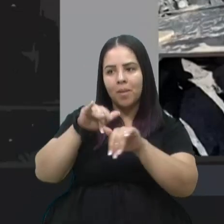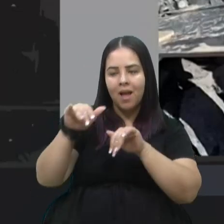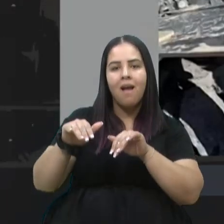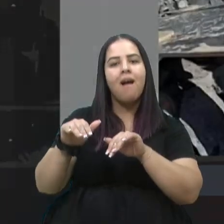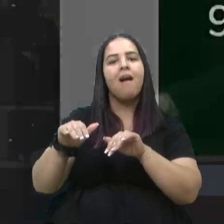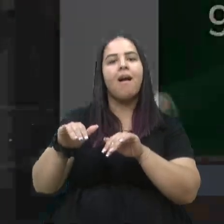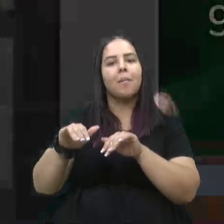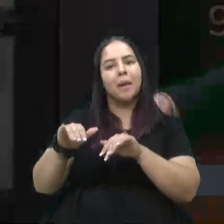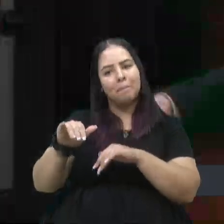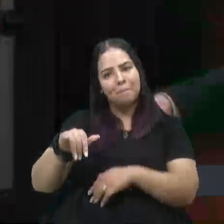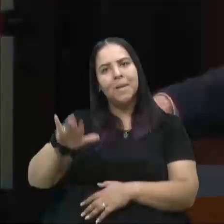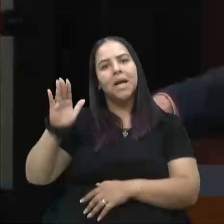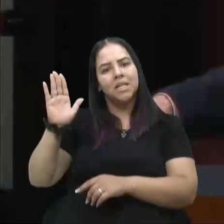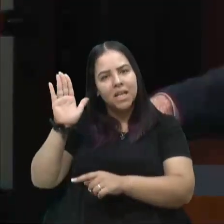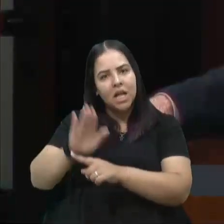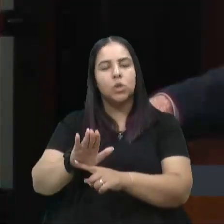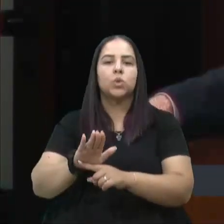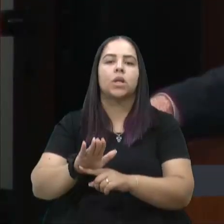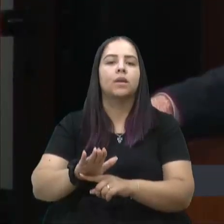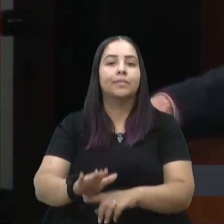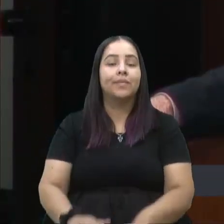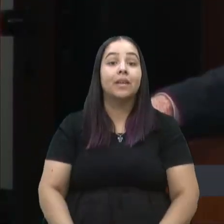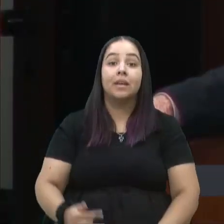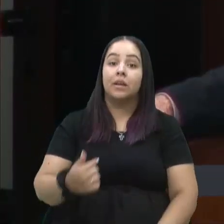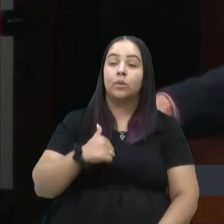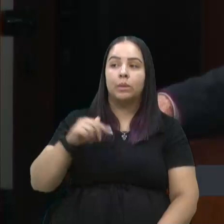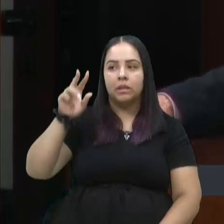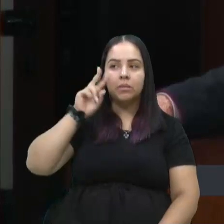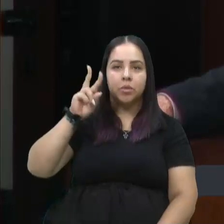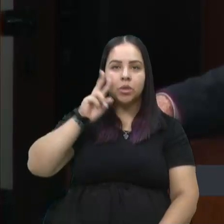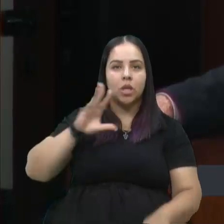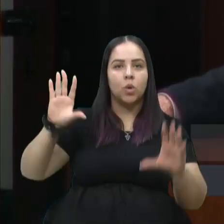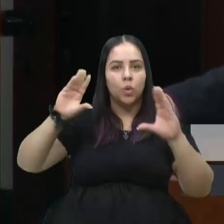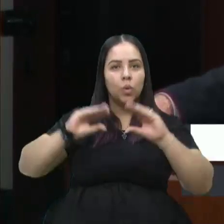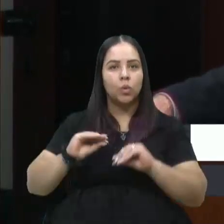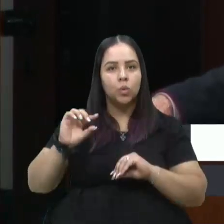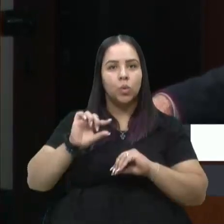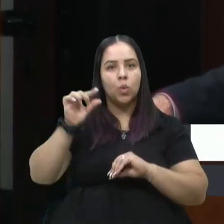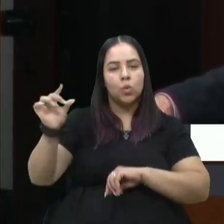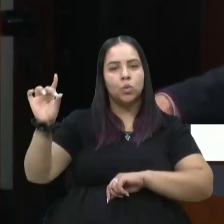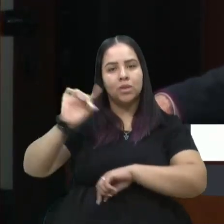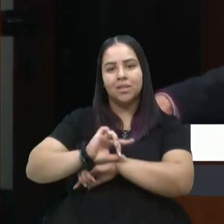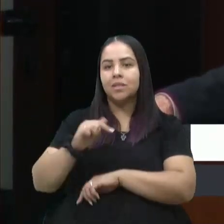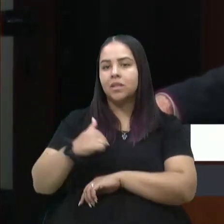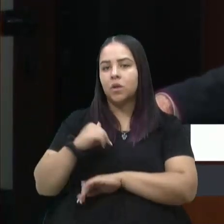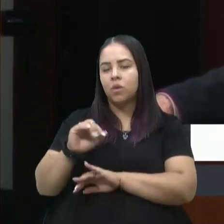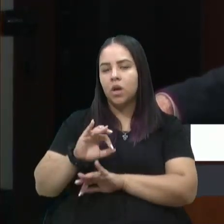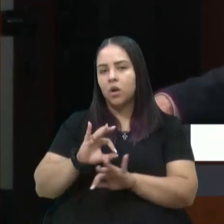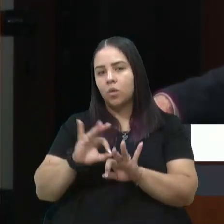colaborar. Eu lembro naquela noite e no dia seguinte que eu acompanhei